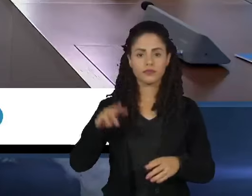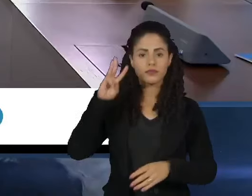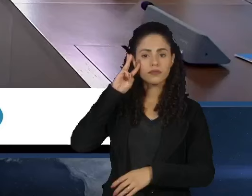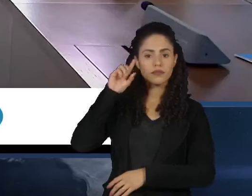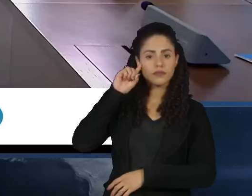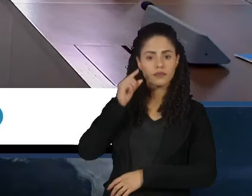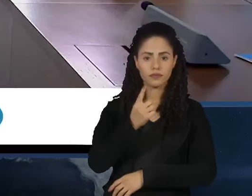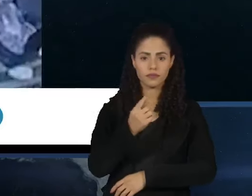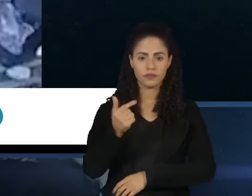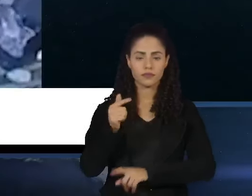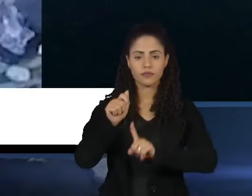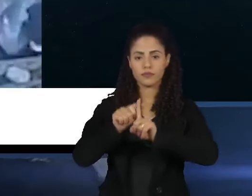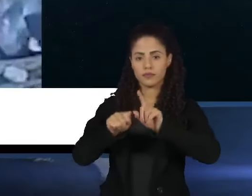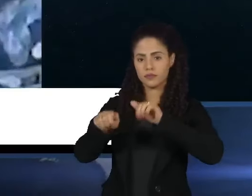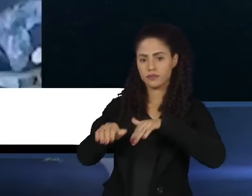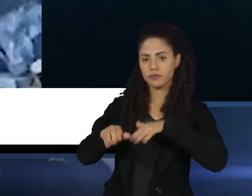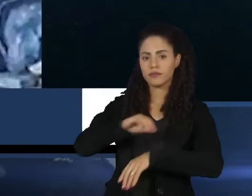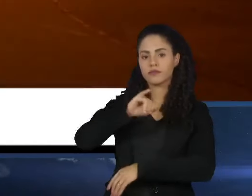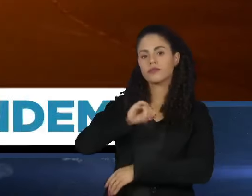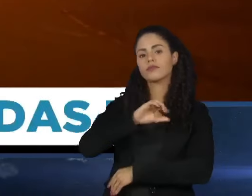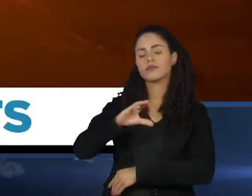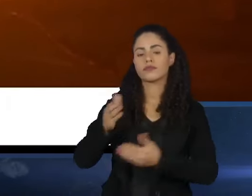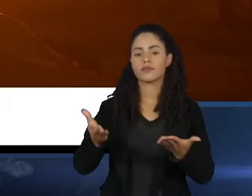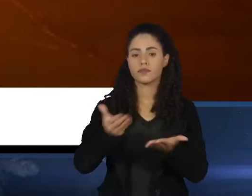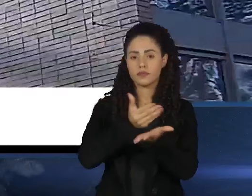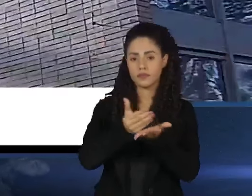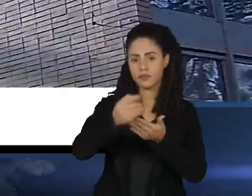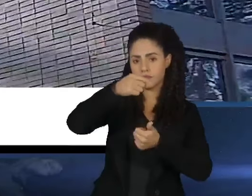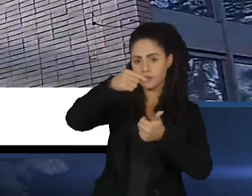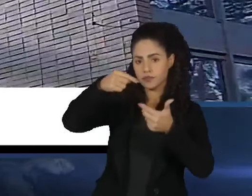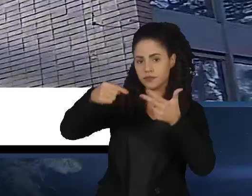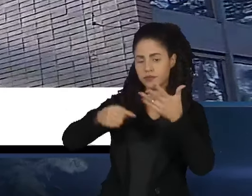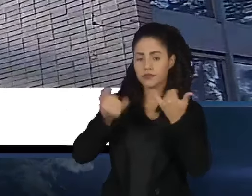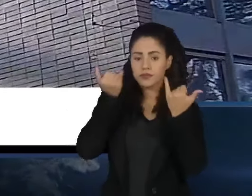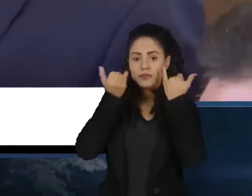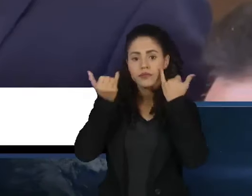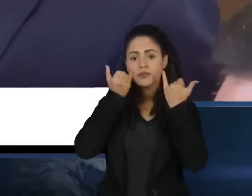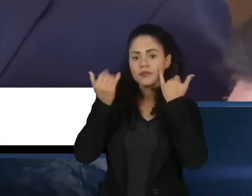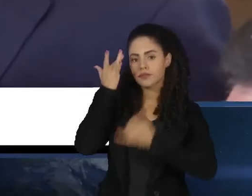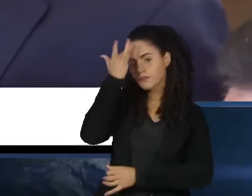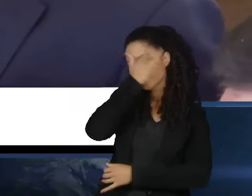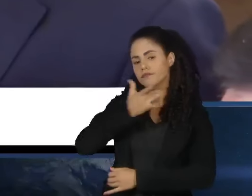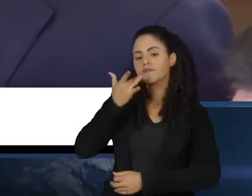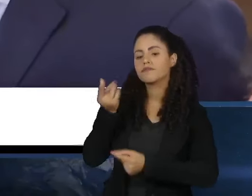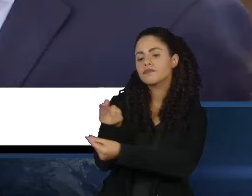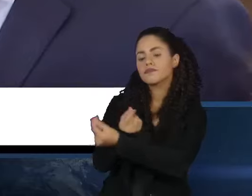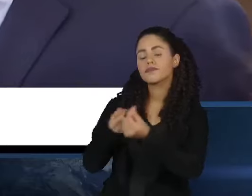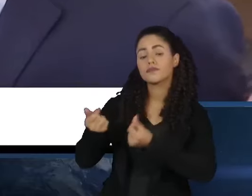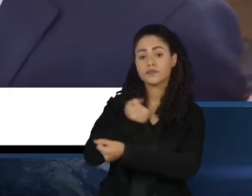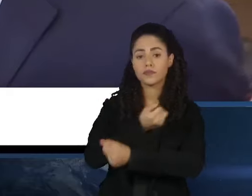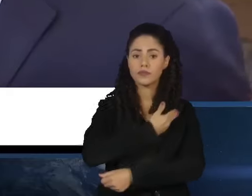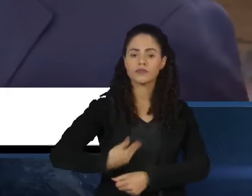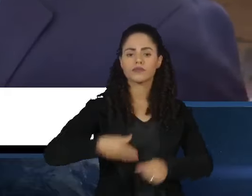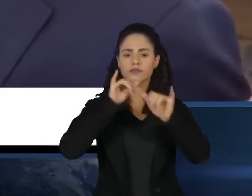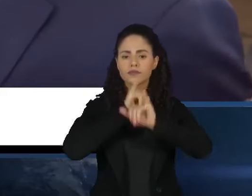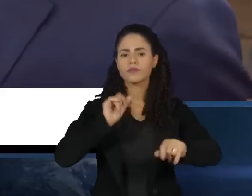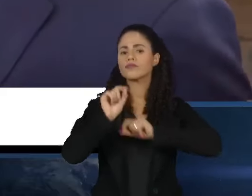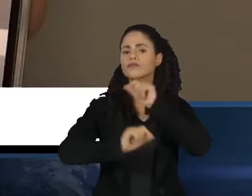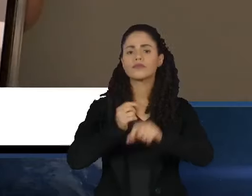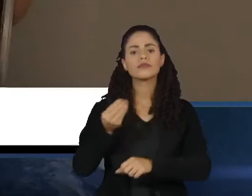Terça-feira, 17 de setembro, o Jornal da Cultura começa agora. Ministro da Fazenda, Fernando Haddad, diz que governo quer